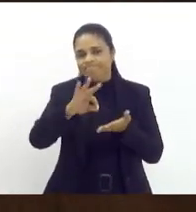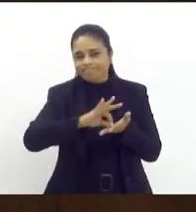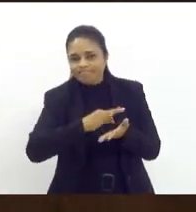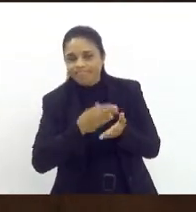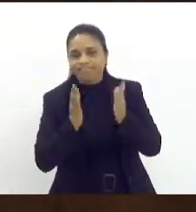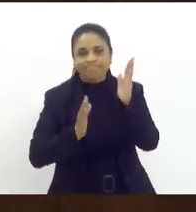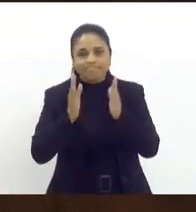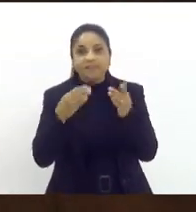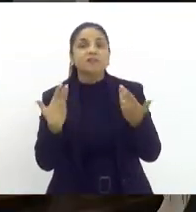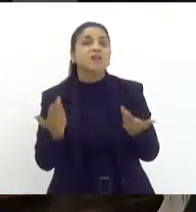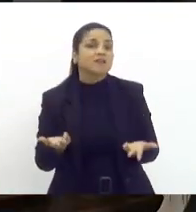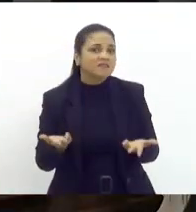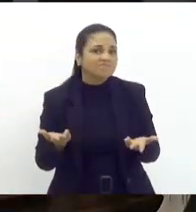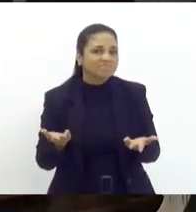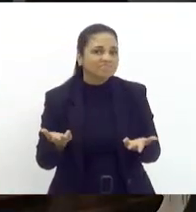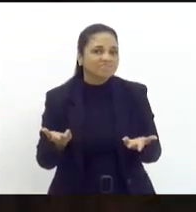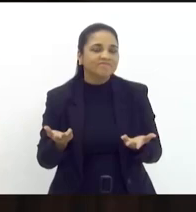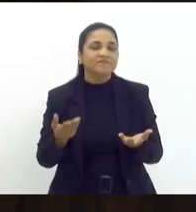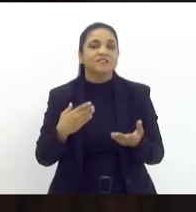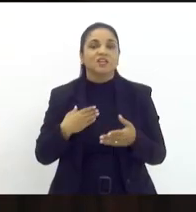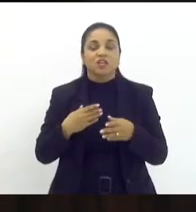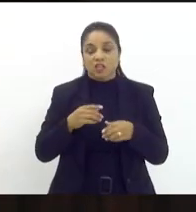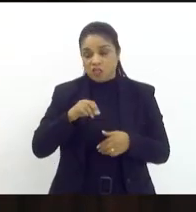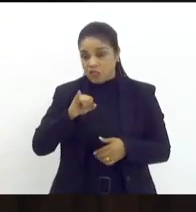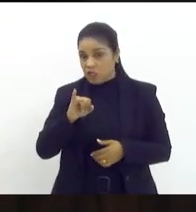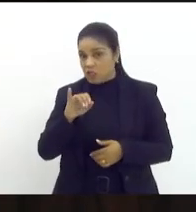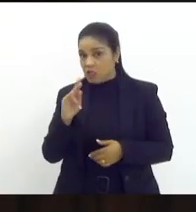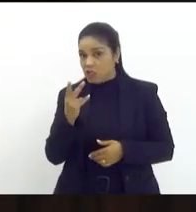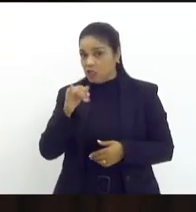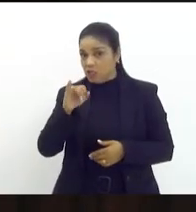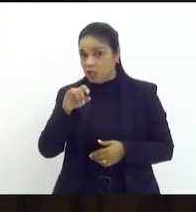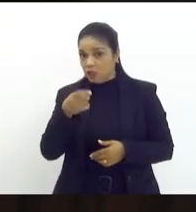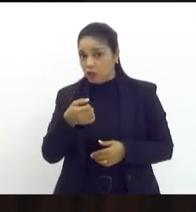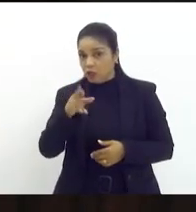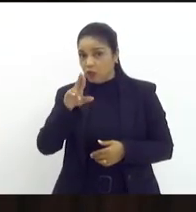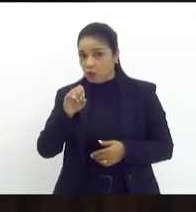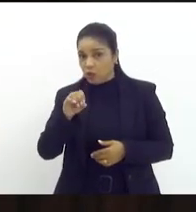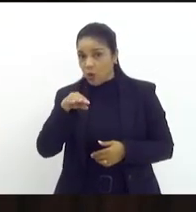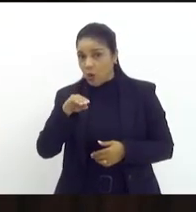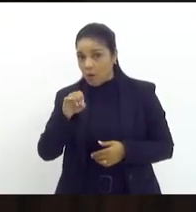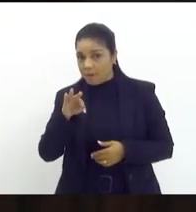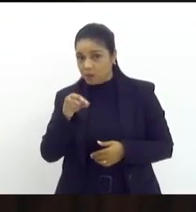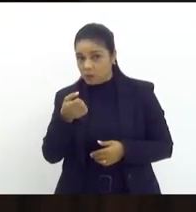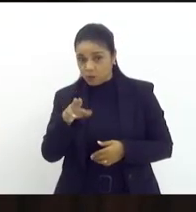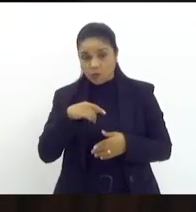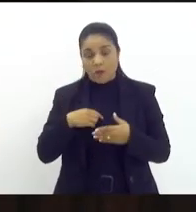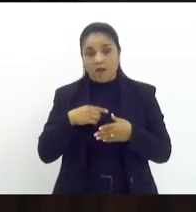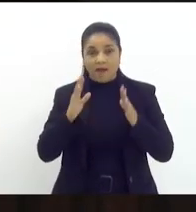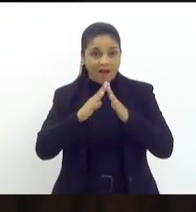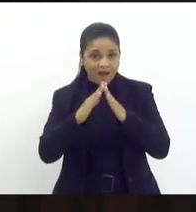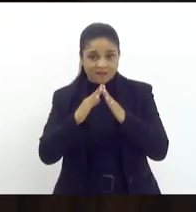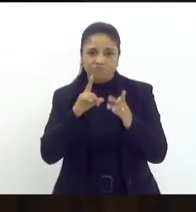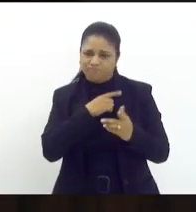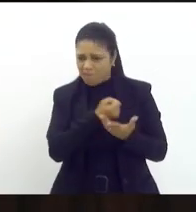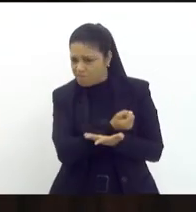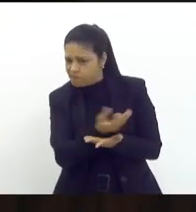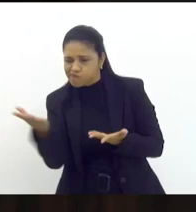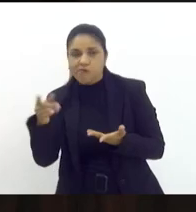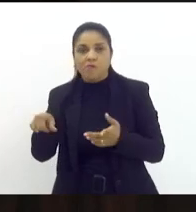população e apenas vento chegando na tubulação das pessoas e a conta